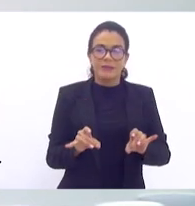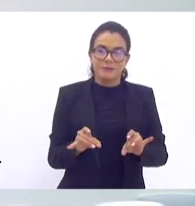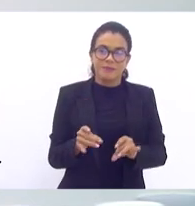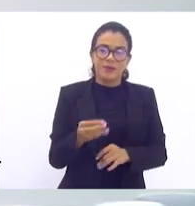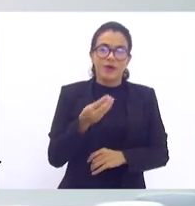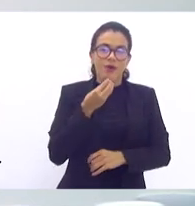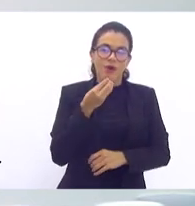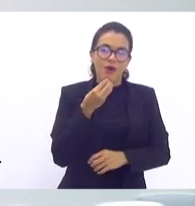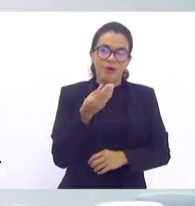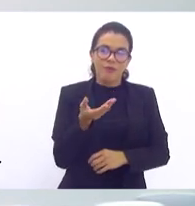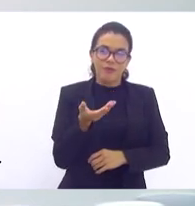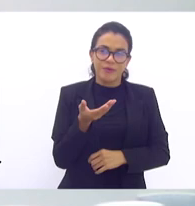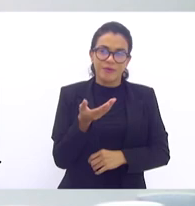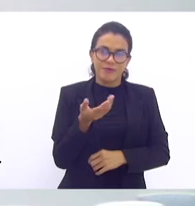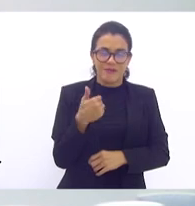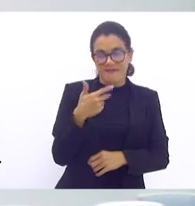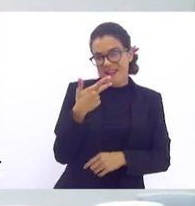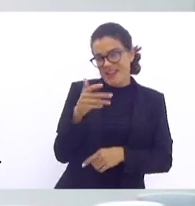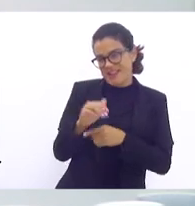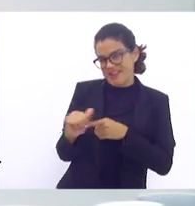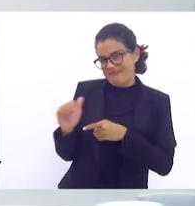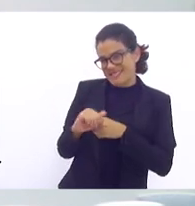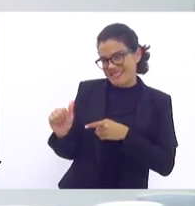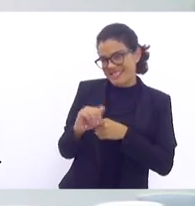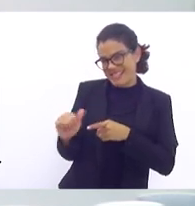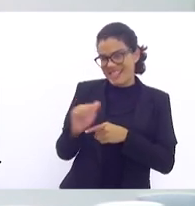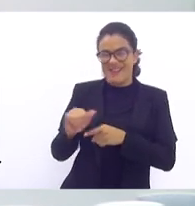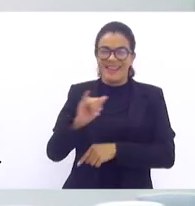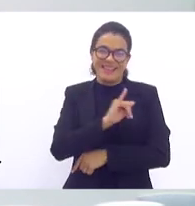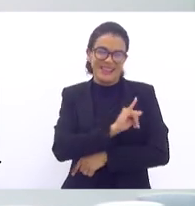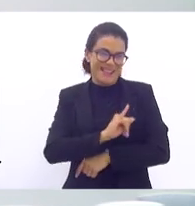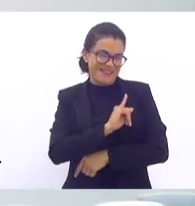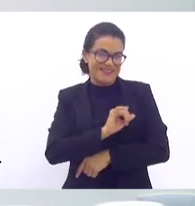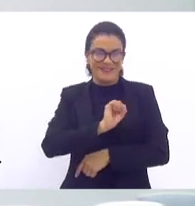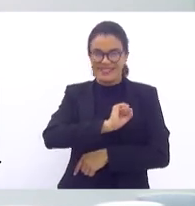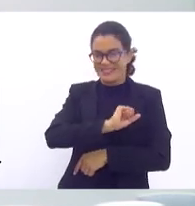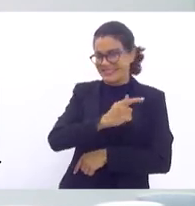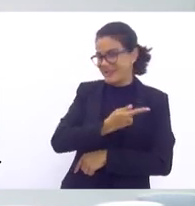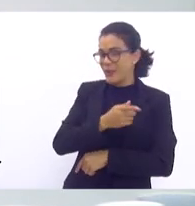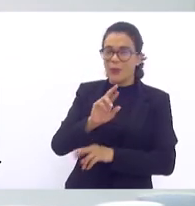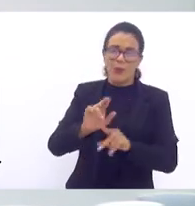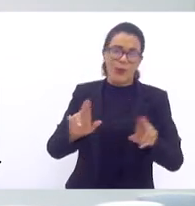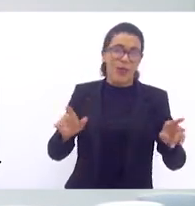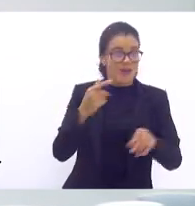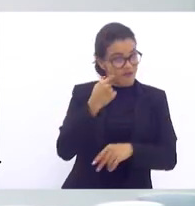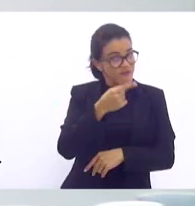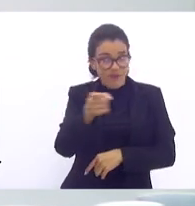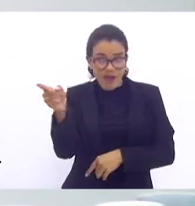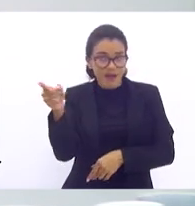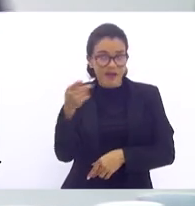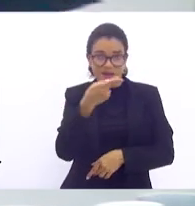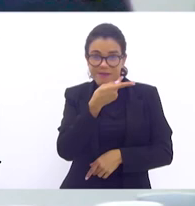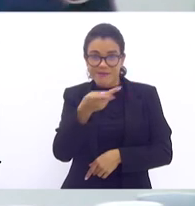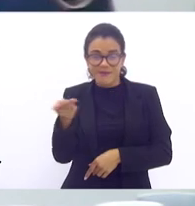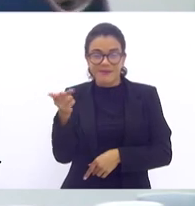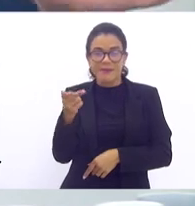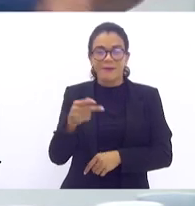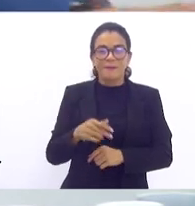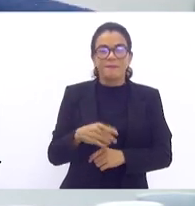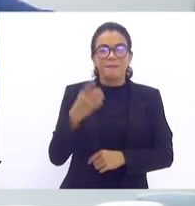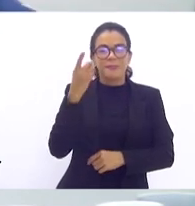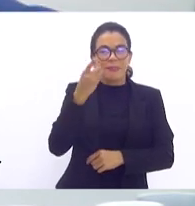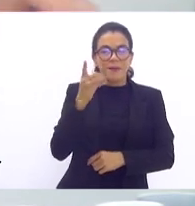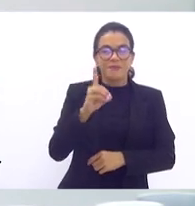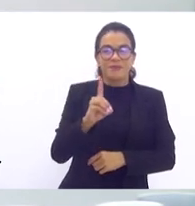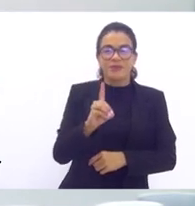eles vão dizer que estão puxando a sardinha para Itaboraí São Gonçalo mas não é só ir lá ver né E tá aqui o deputado